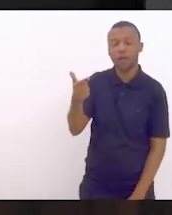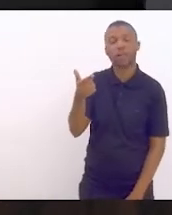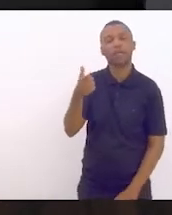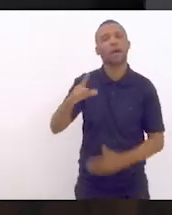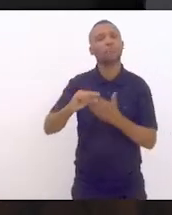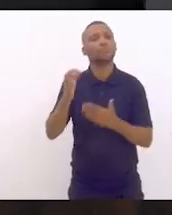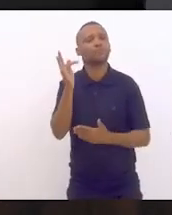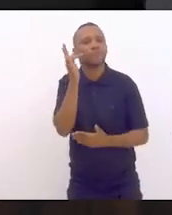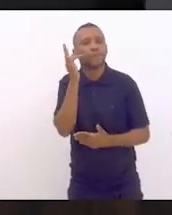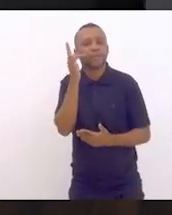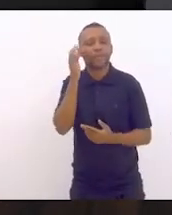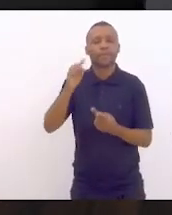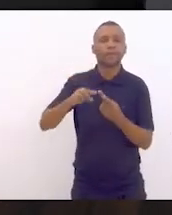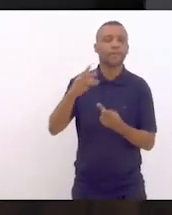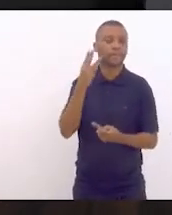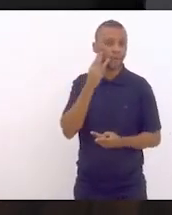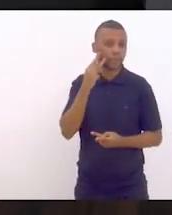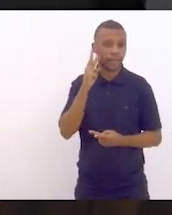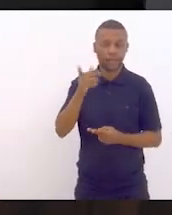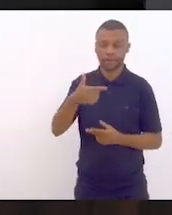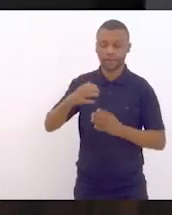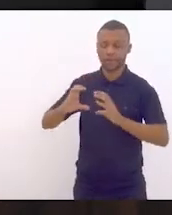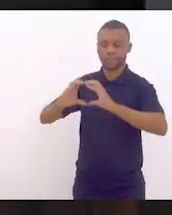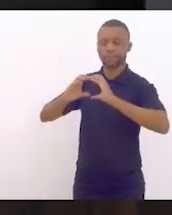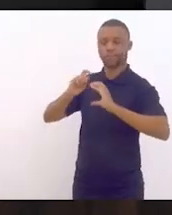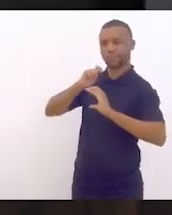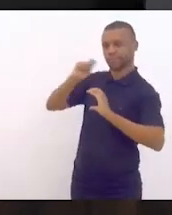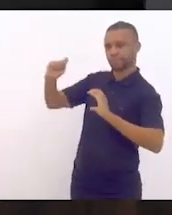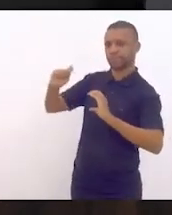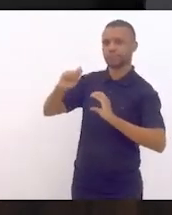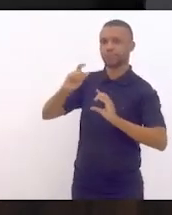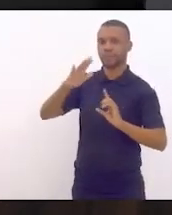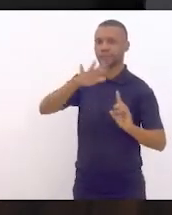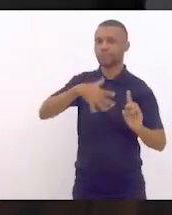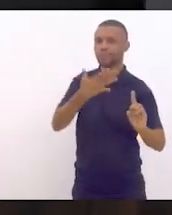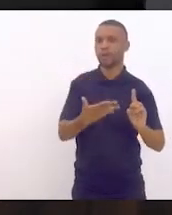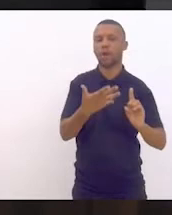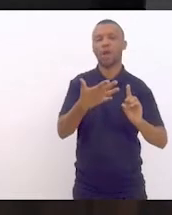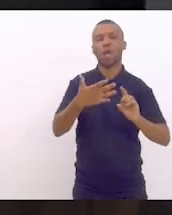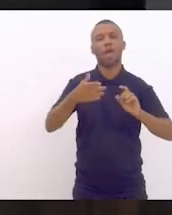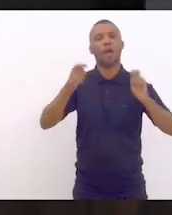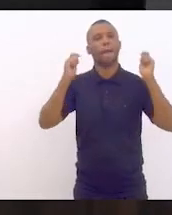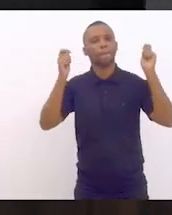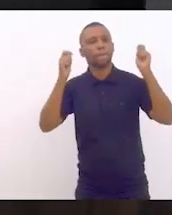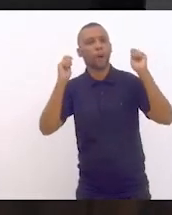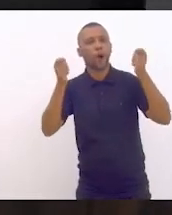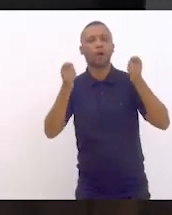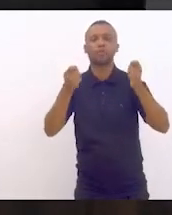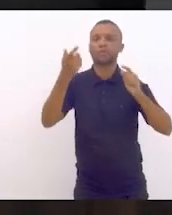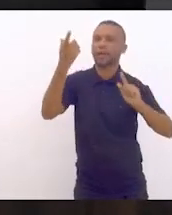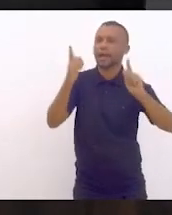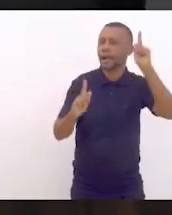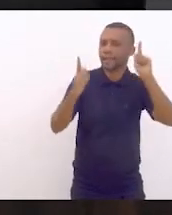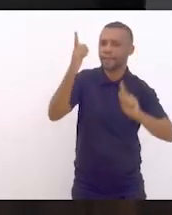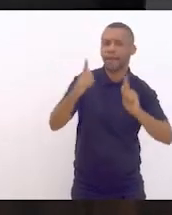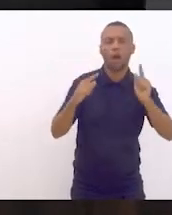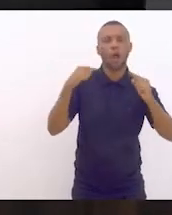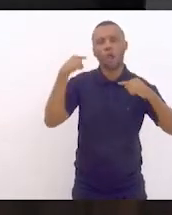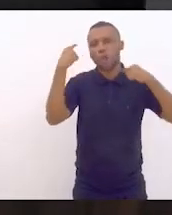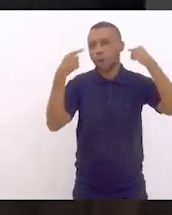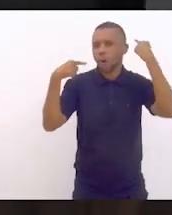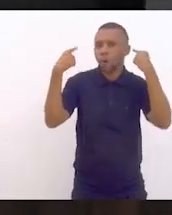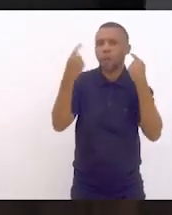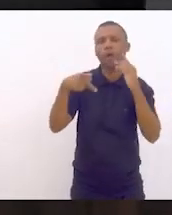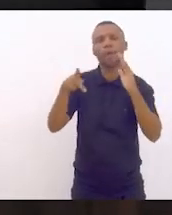e Valdeque Carneiro. Concede a medalha Tiradentes, seu respectivo diploma ao Bloco Carnavalesco Loucura Suburbana. Parecida à Comissão de Normas